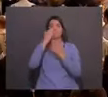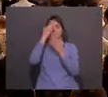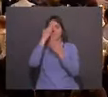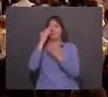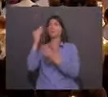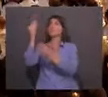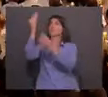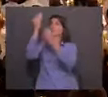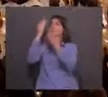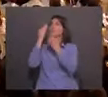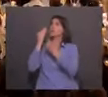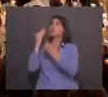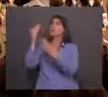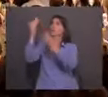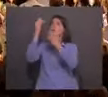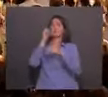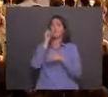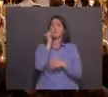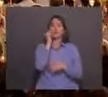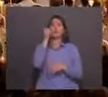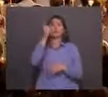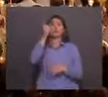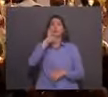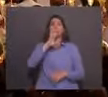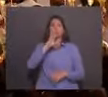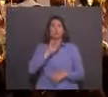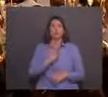Gloria Patri et Filio,